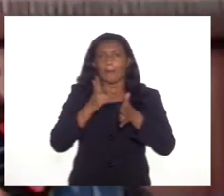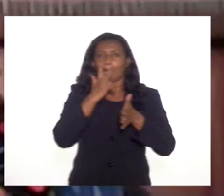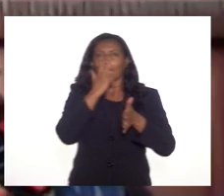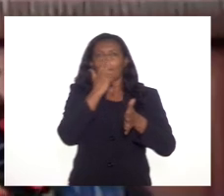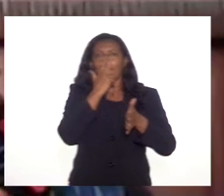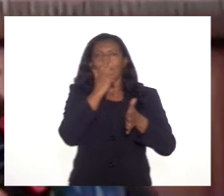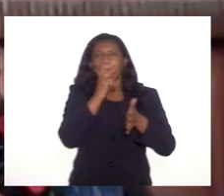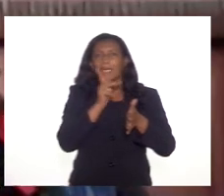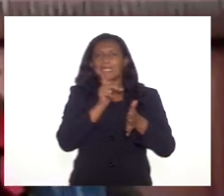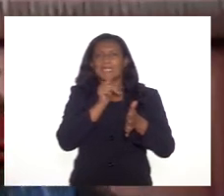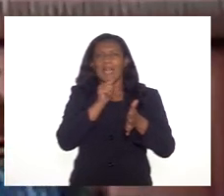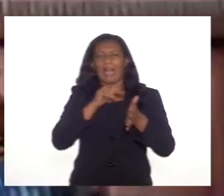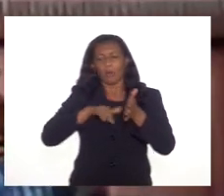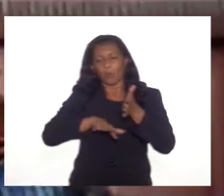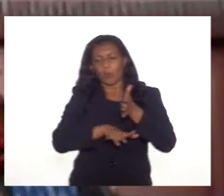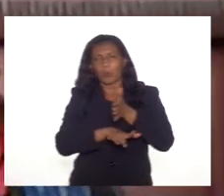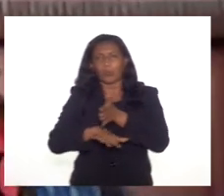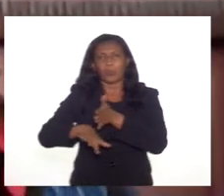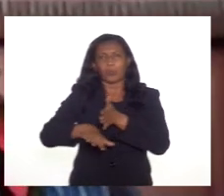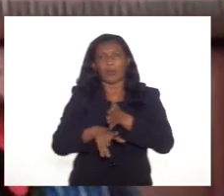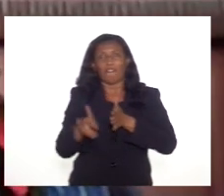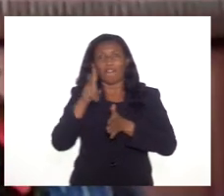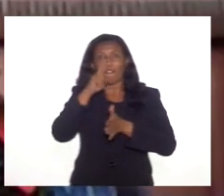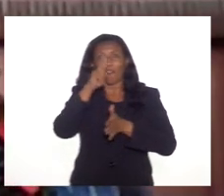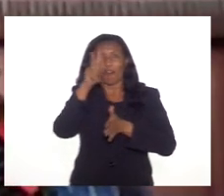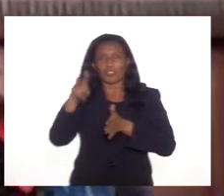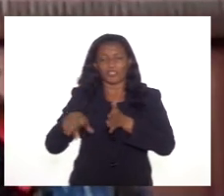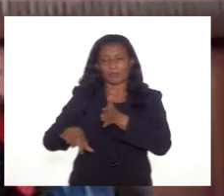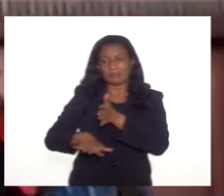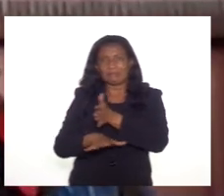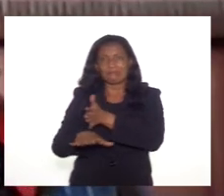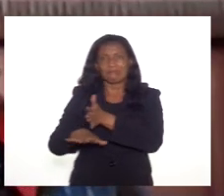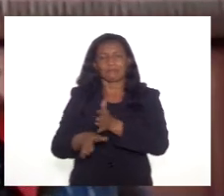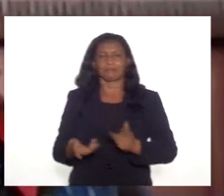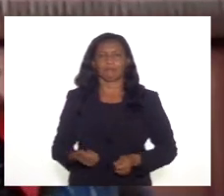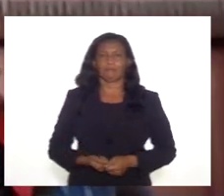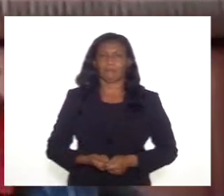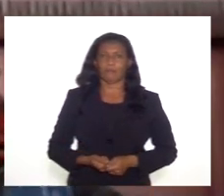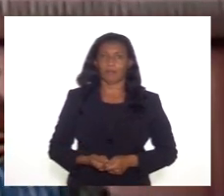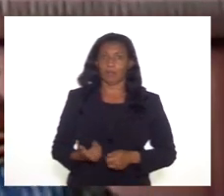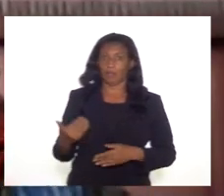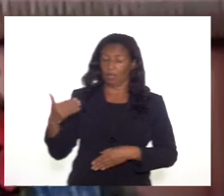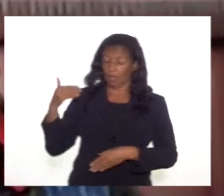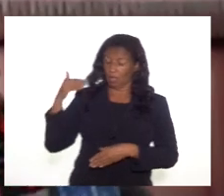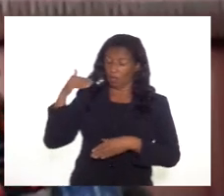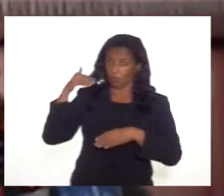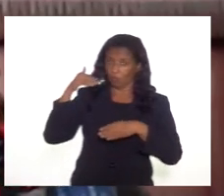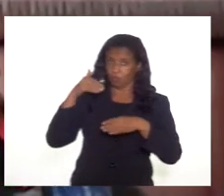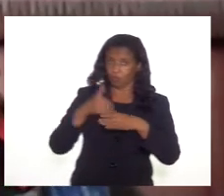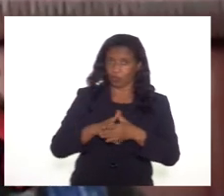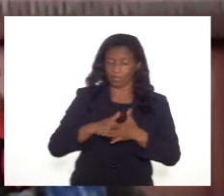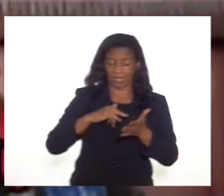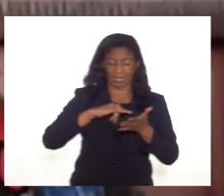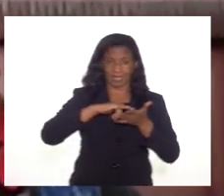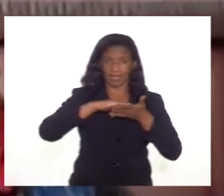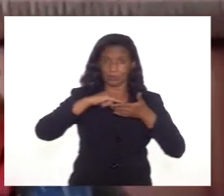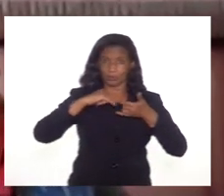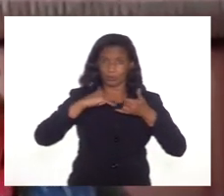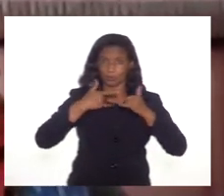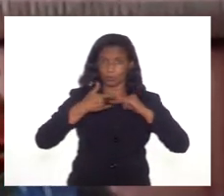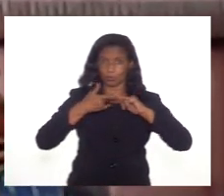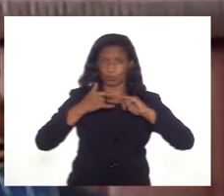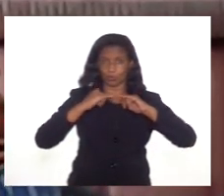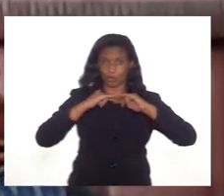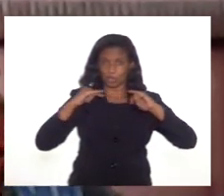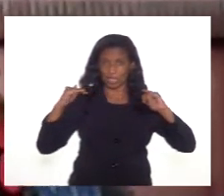turbulentas nesse período. Repito, votaram um cheque em branco sem a apresentação de uma